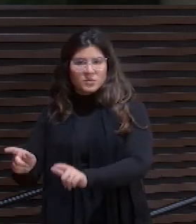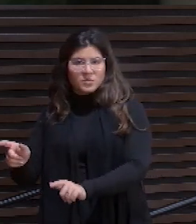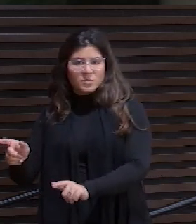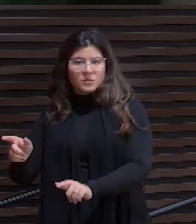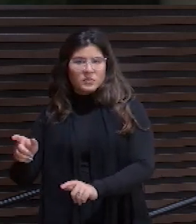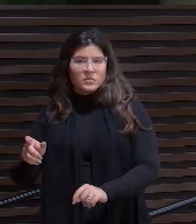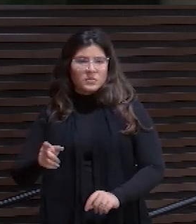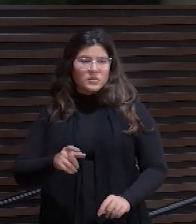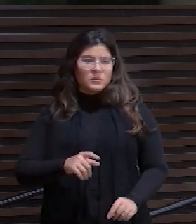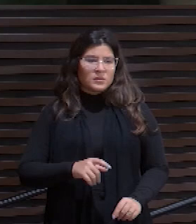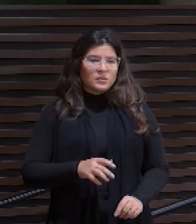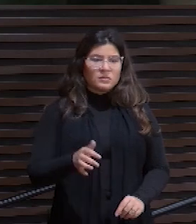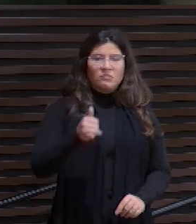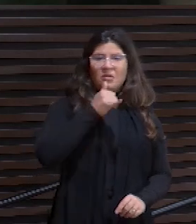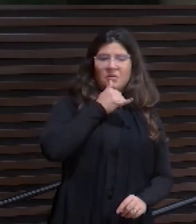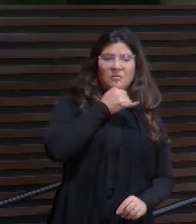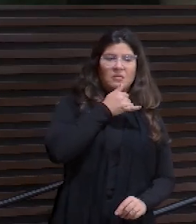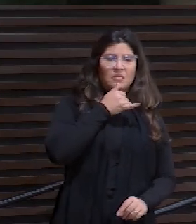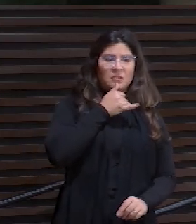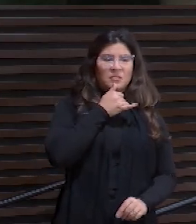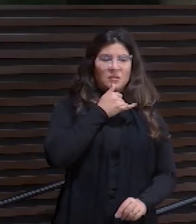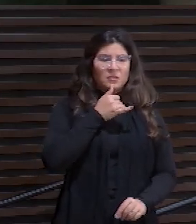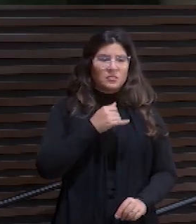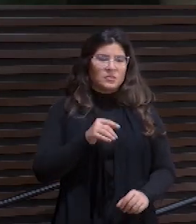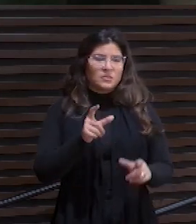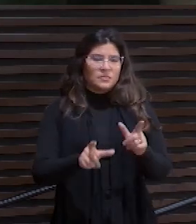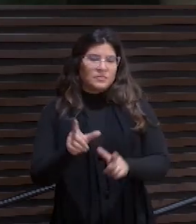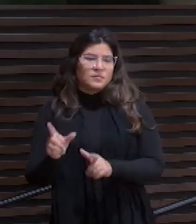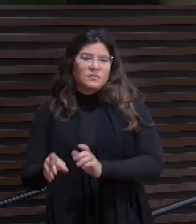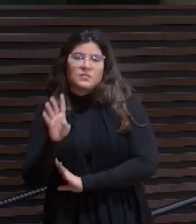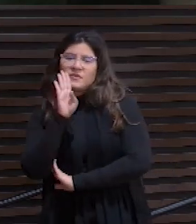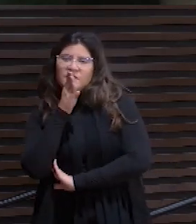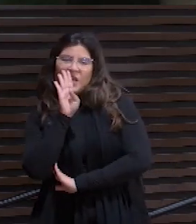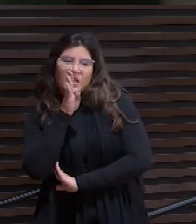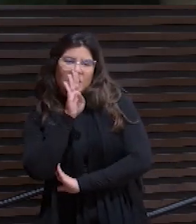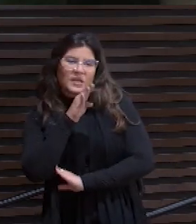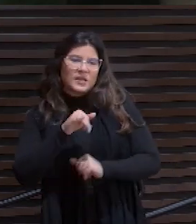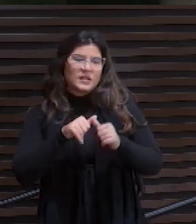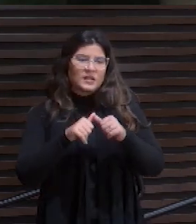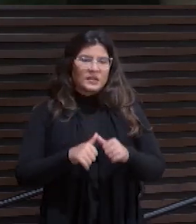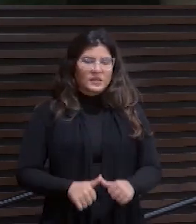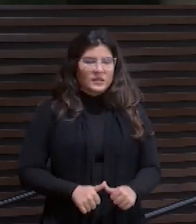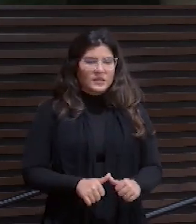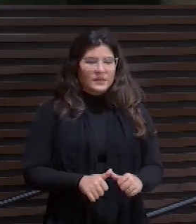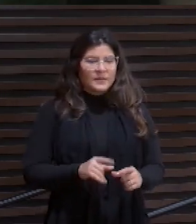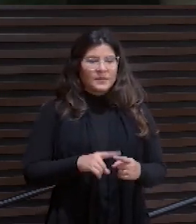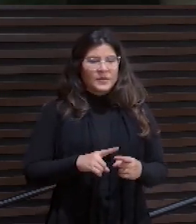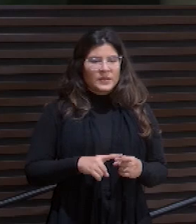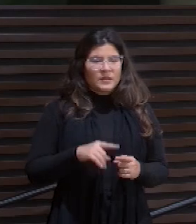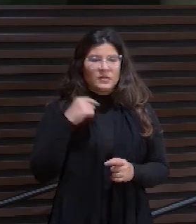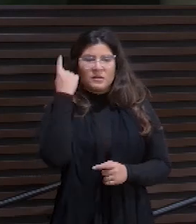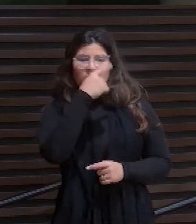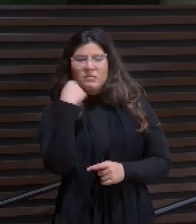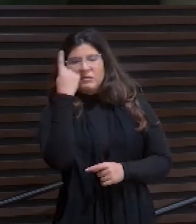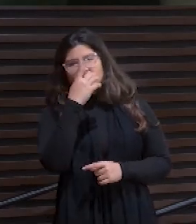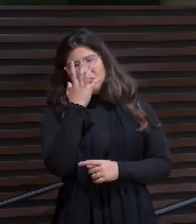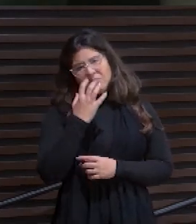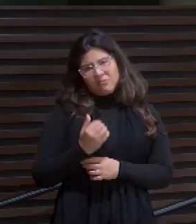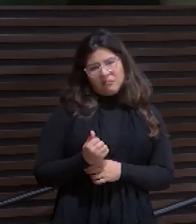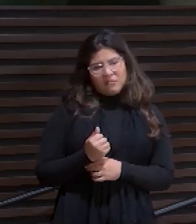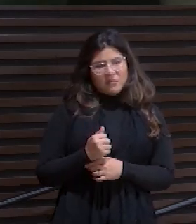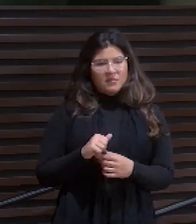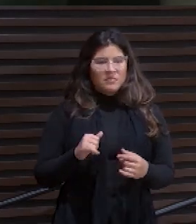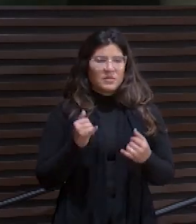Quem faz isso são os hipócritas. Porque eles desfiguram o rosto para parecer aos homens que jejuam. Tu, porém, quando